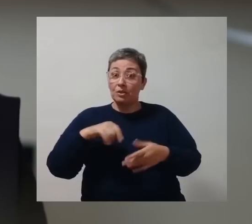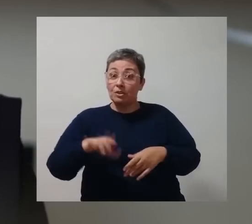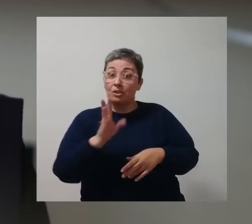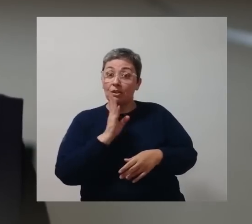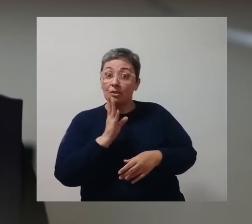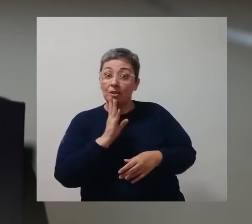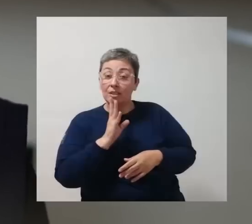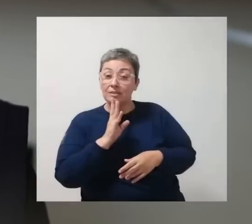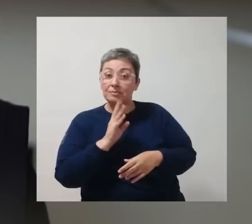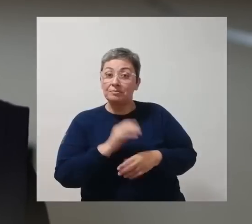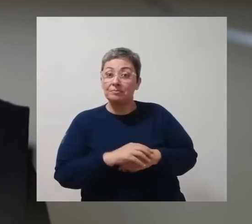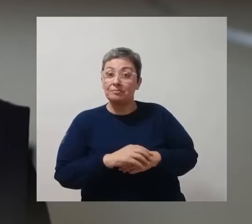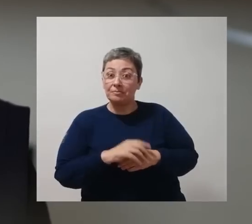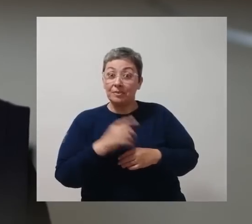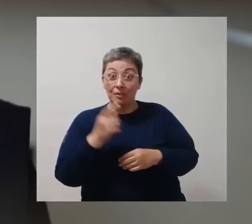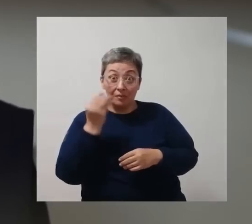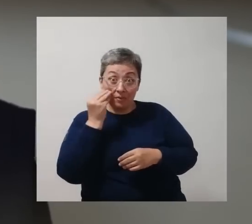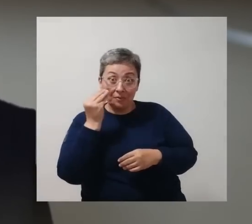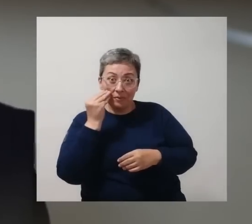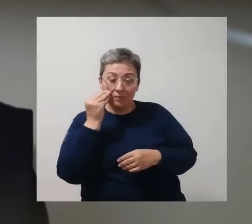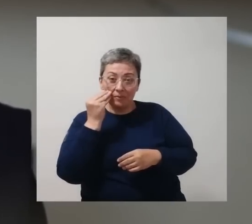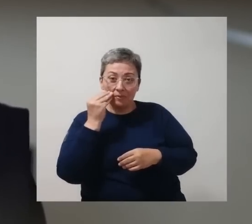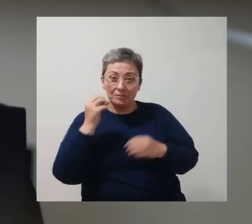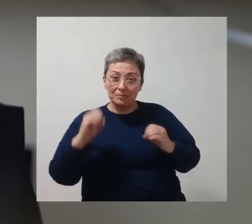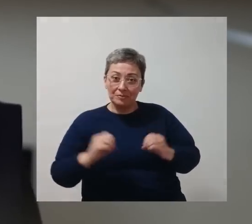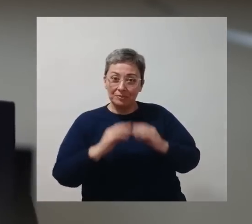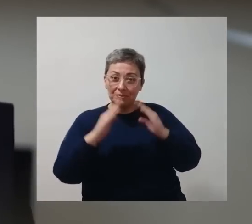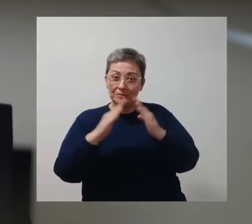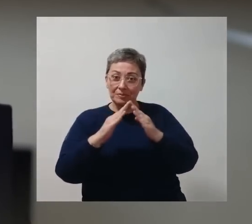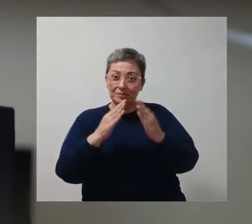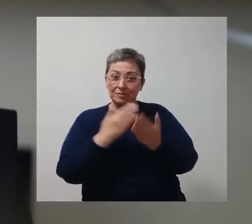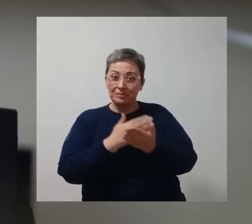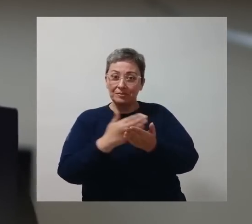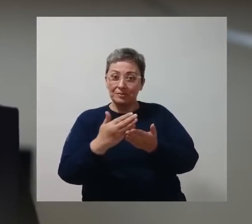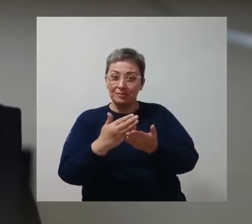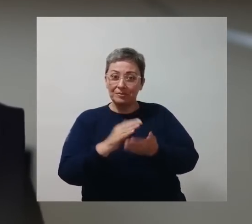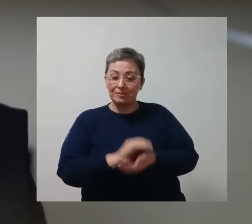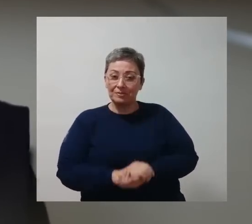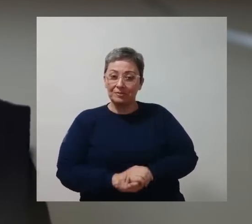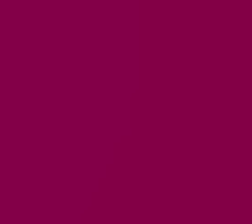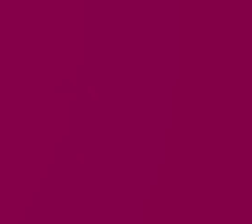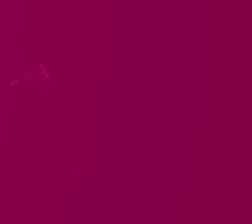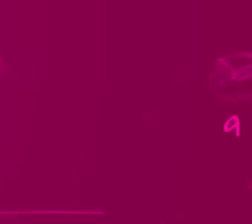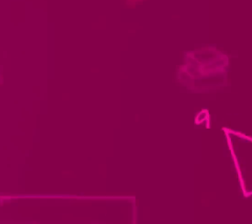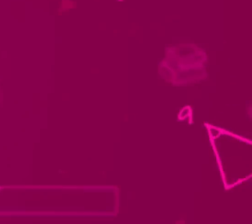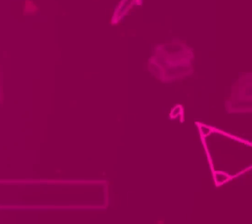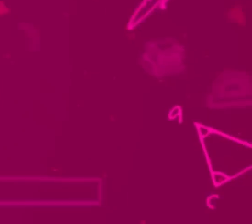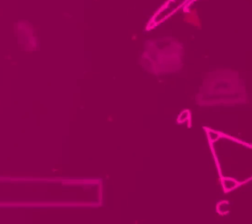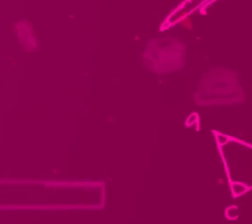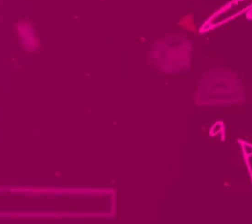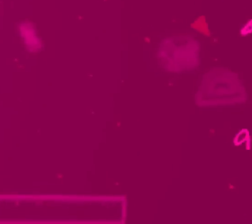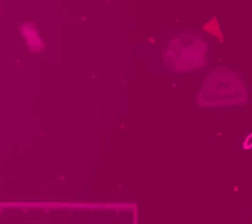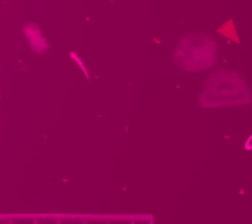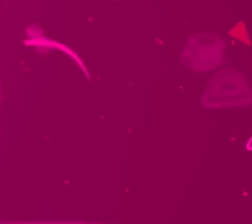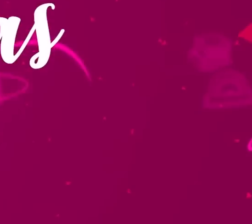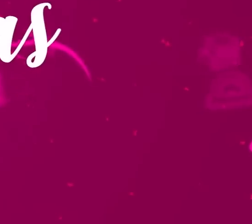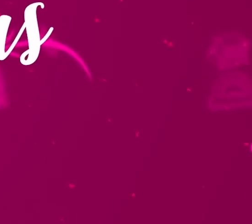das brincadeiras que vocês já conhecem? Vamos tentar? O programa vai começar!